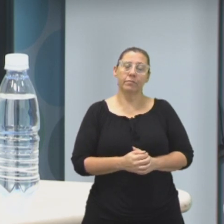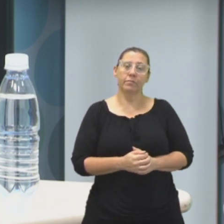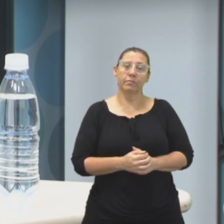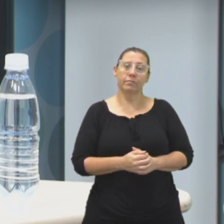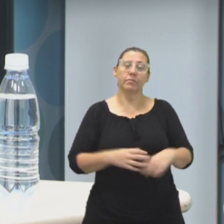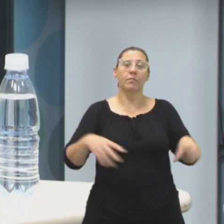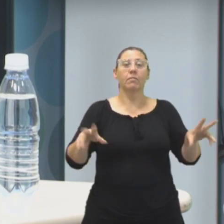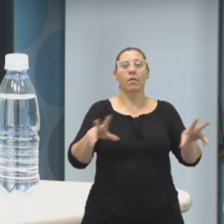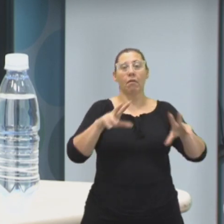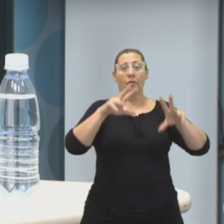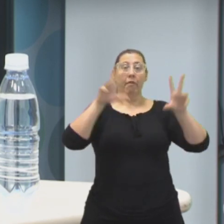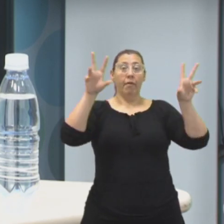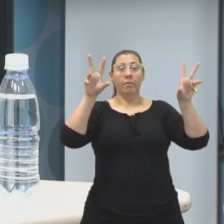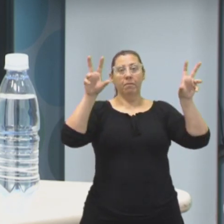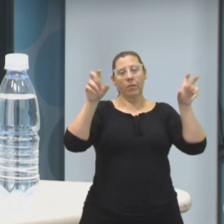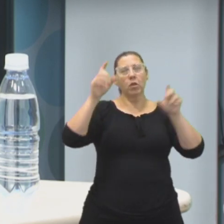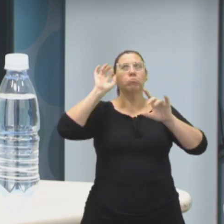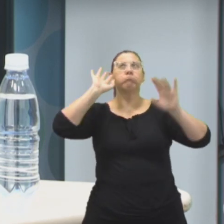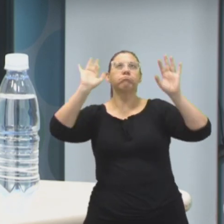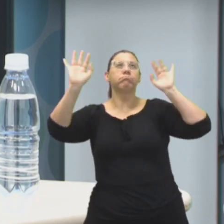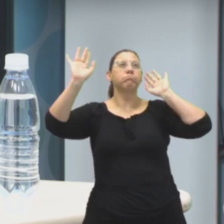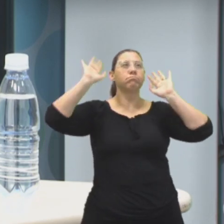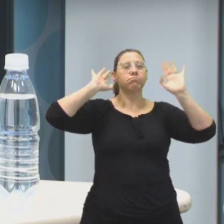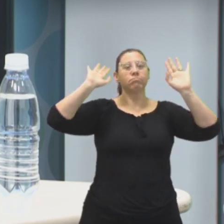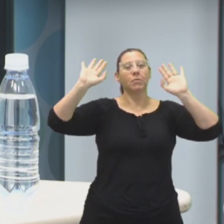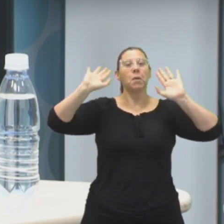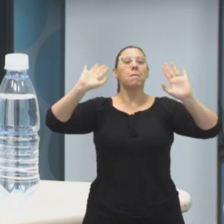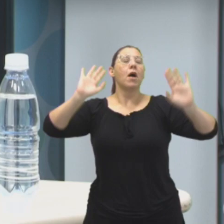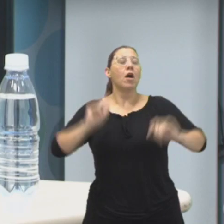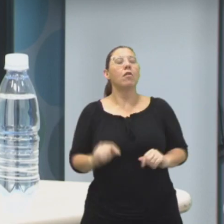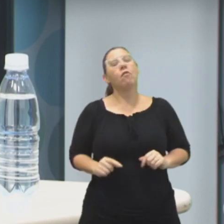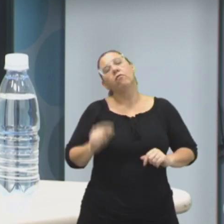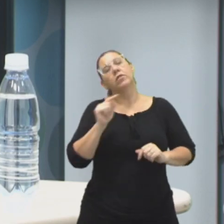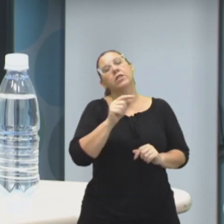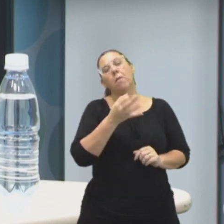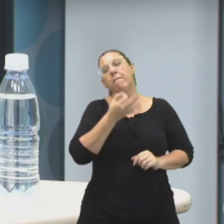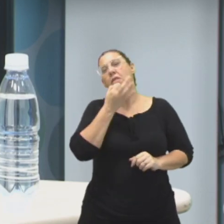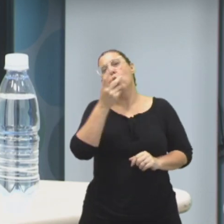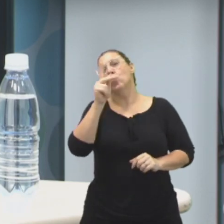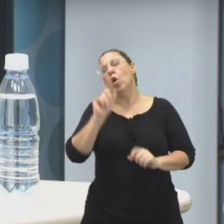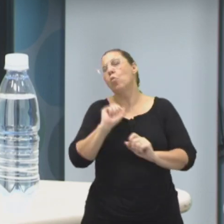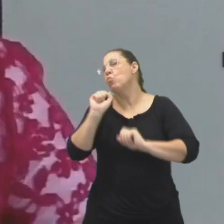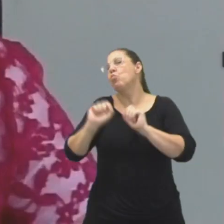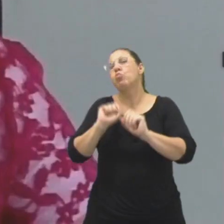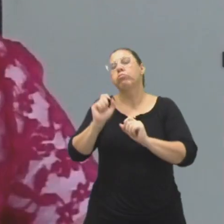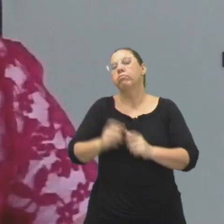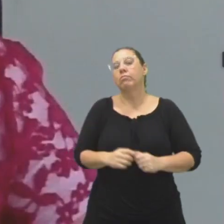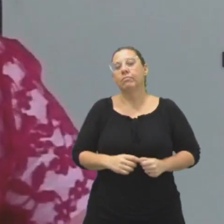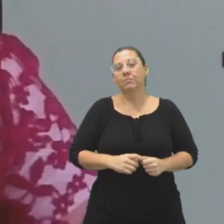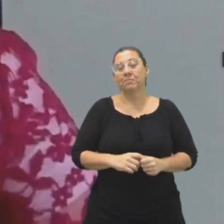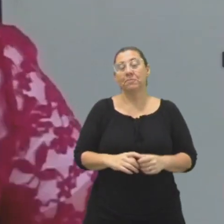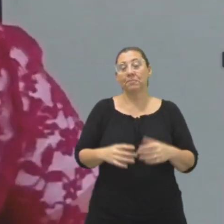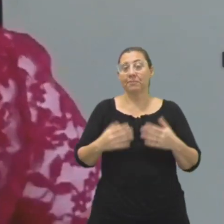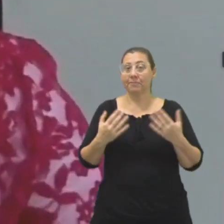intertextualidade imagética fantástica. Mas e você, Sandra, o que você tem para dizer acerca do vídeo?